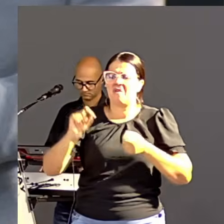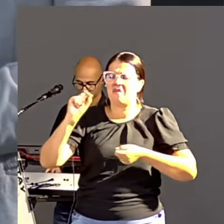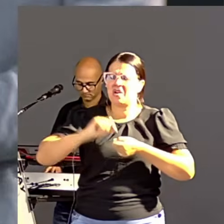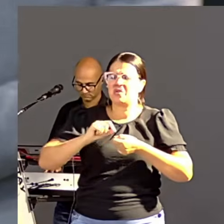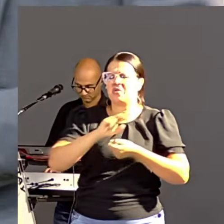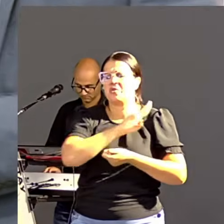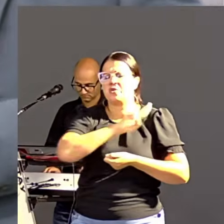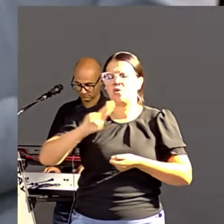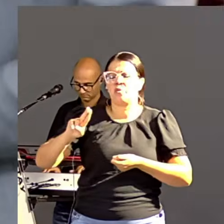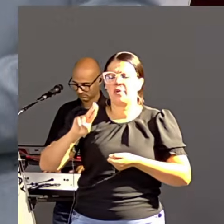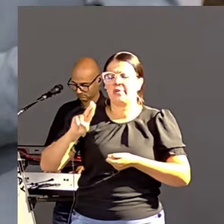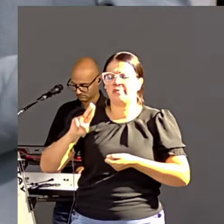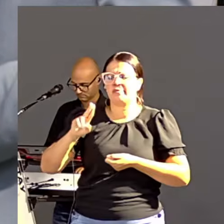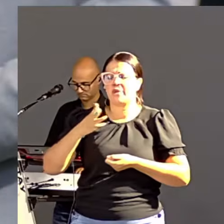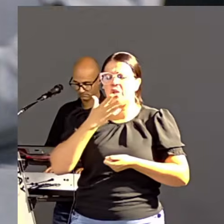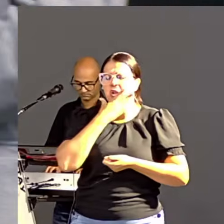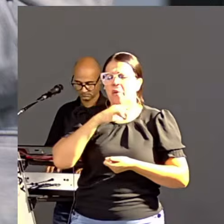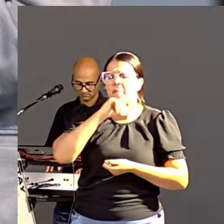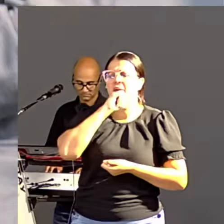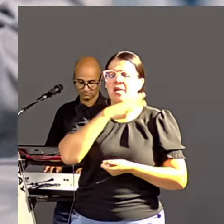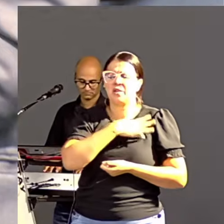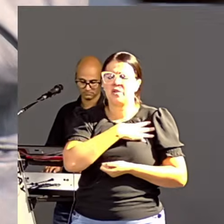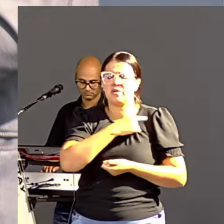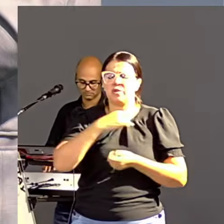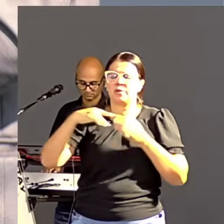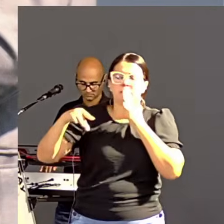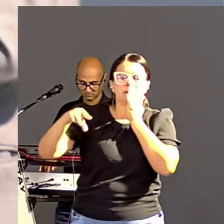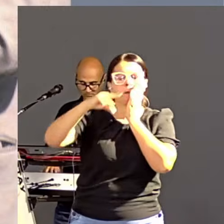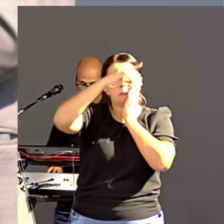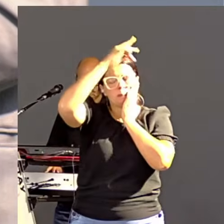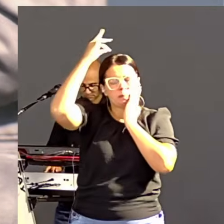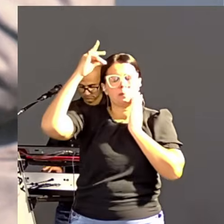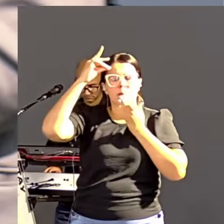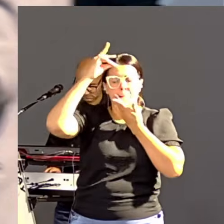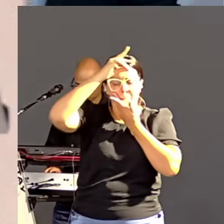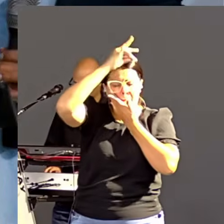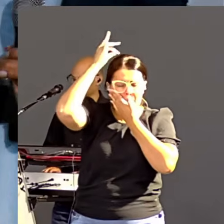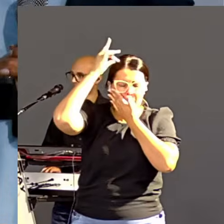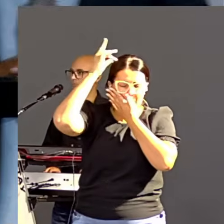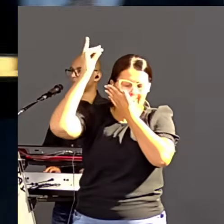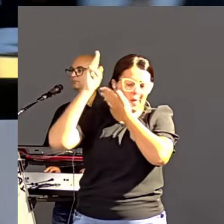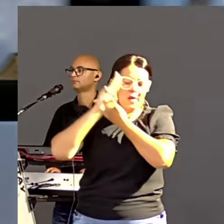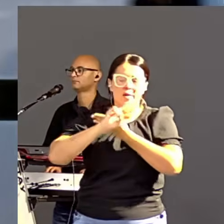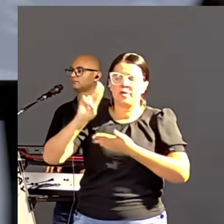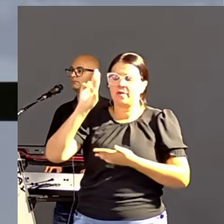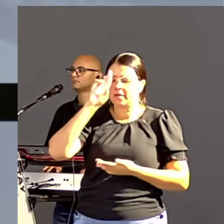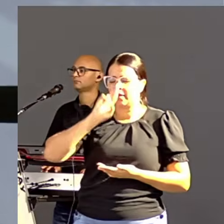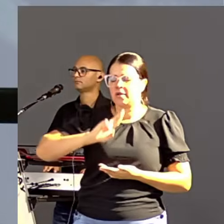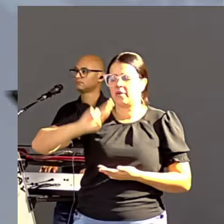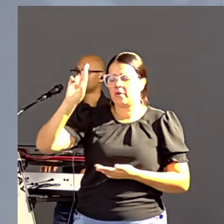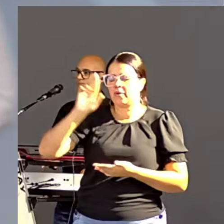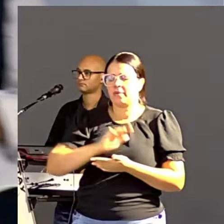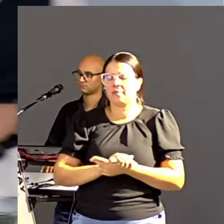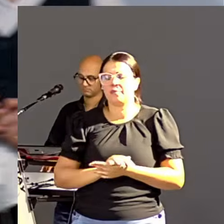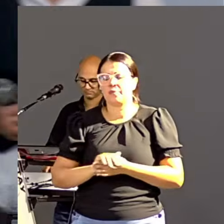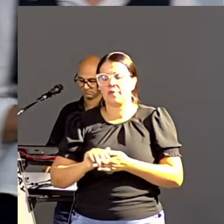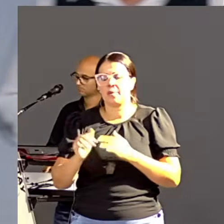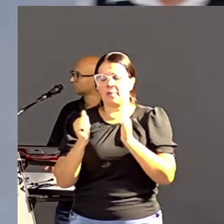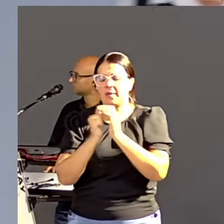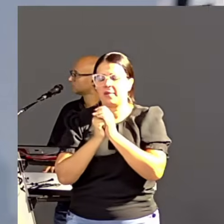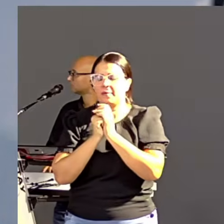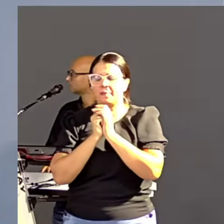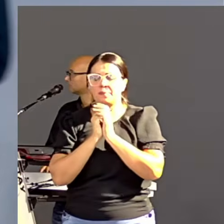do Pai, do Filho e do Espírito Santo do Senhor.